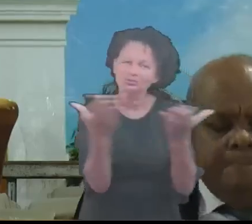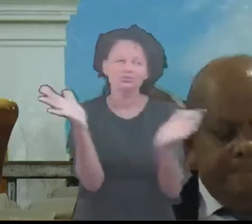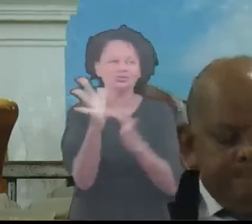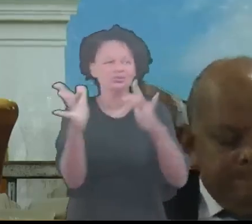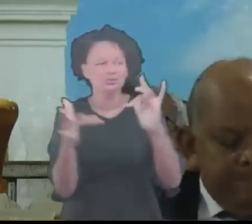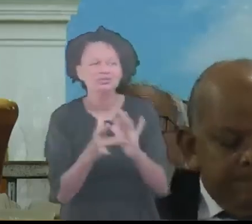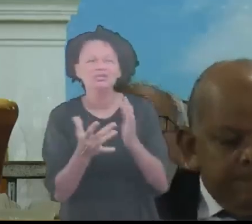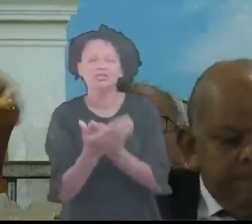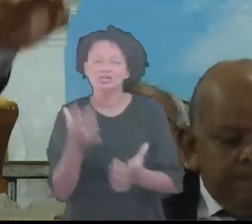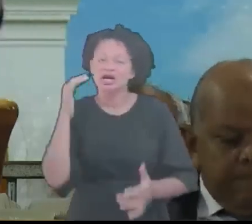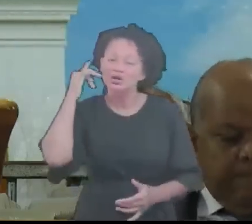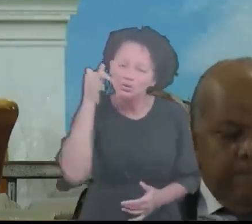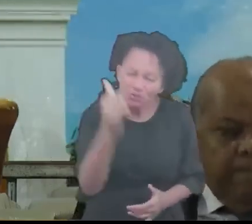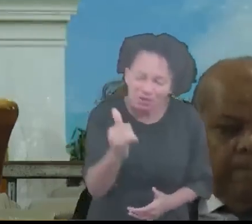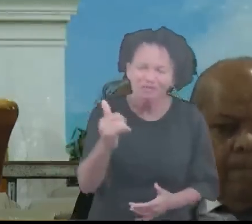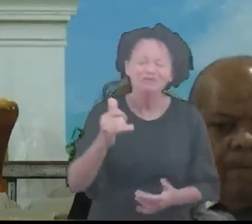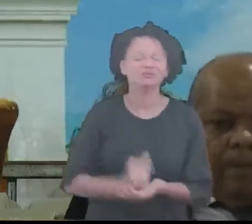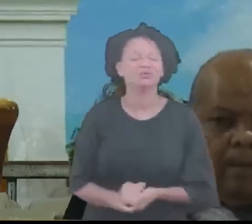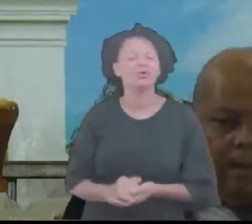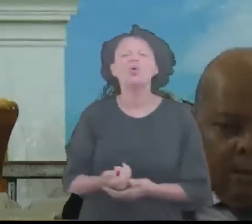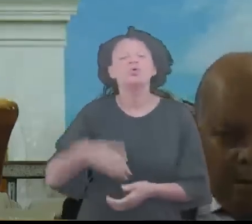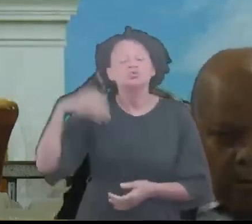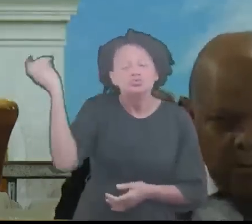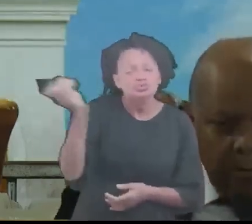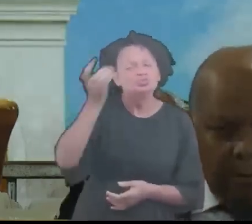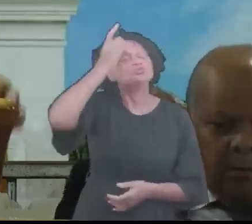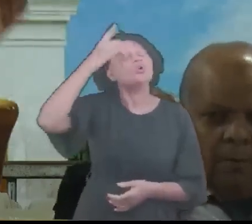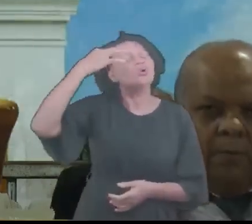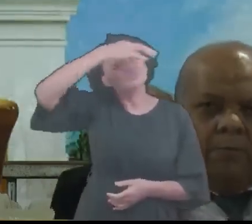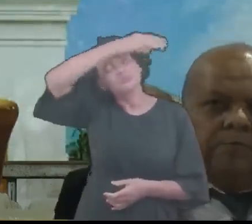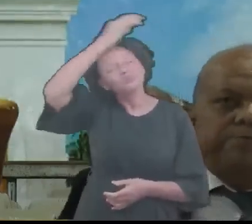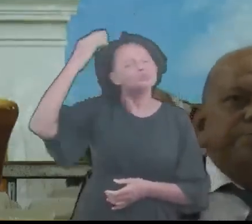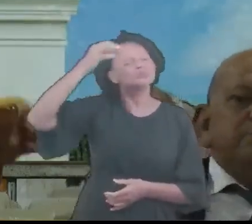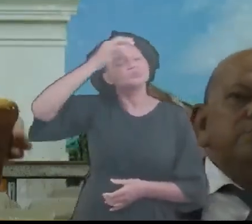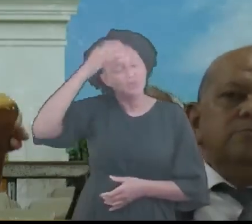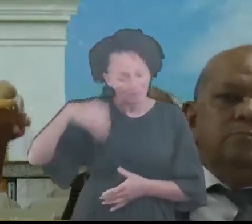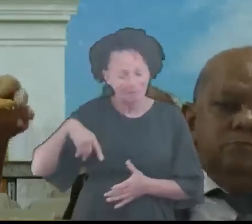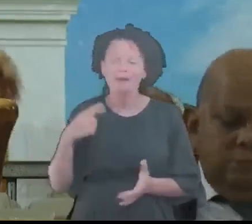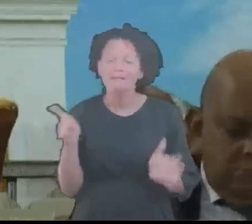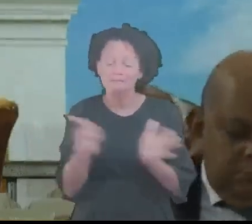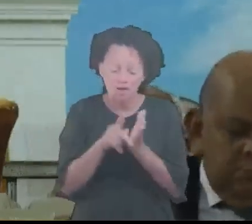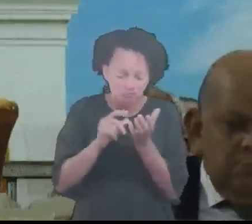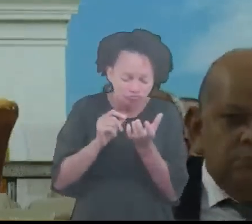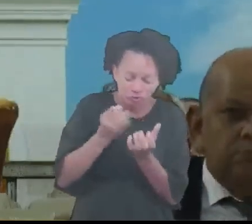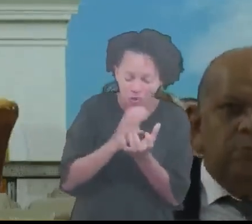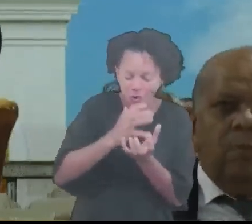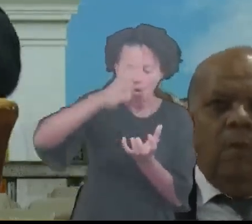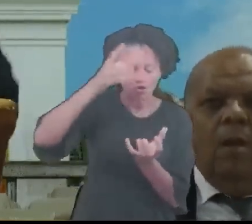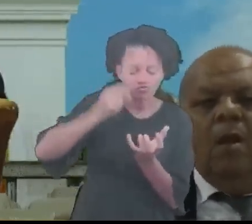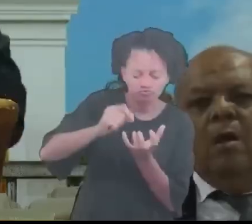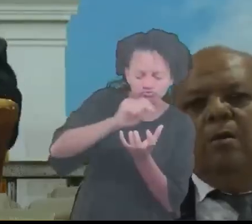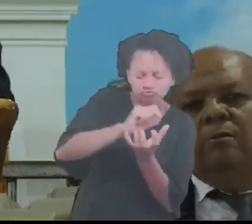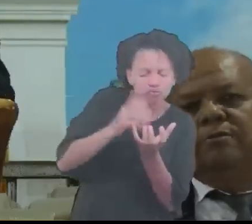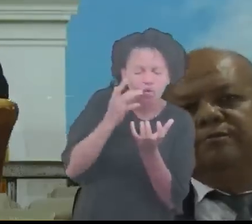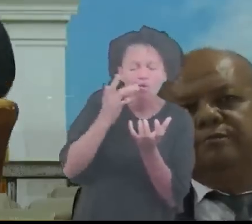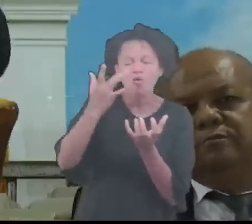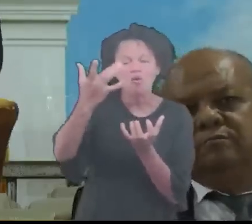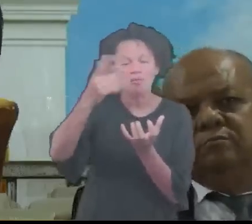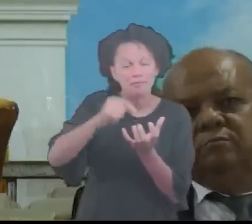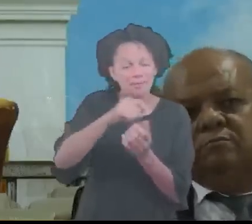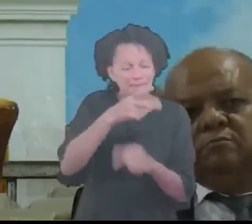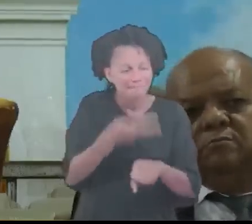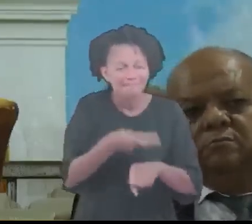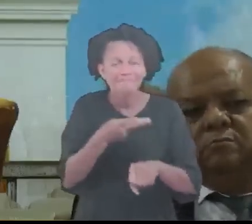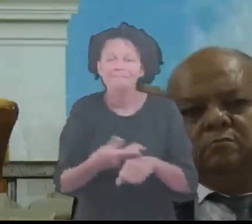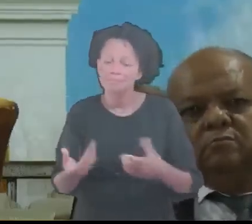está dizendo: joias de ouro com cravos de prata te farei, ó minha amada.